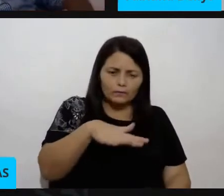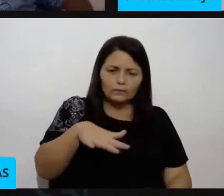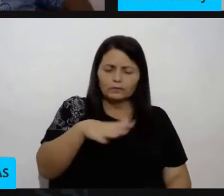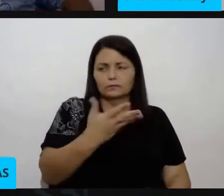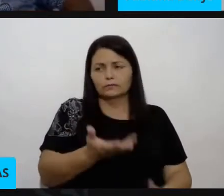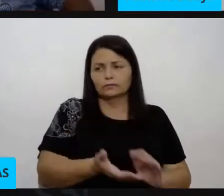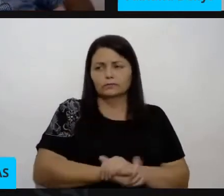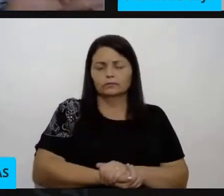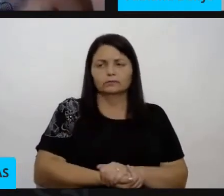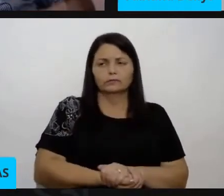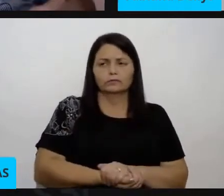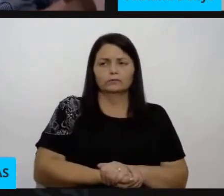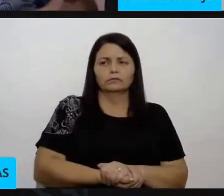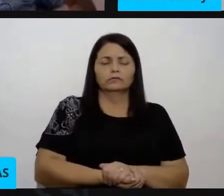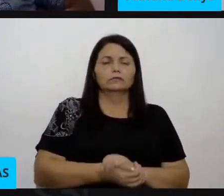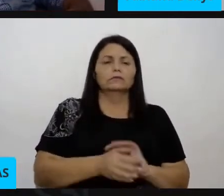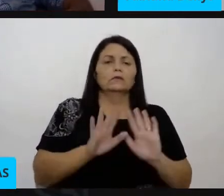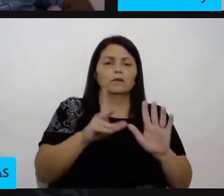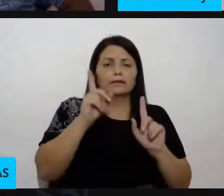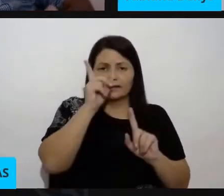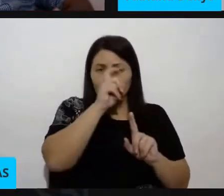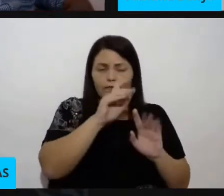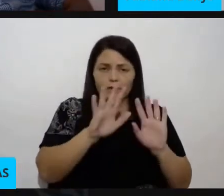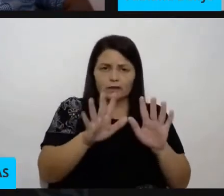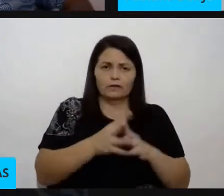privilegiada. Mesmo assim, é difícil.